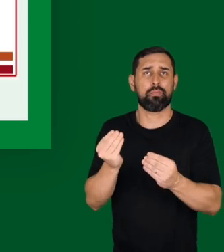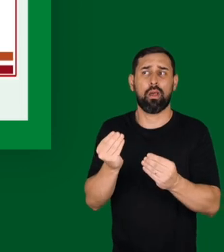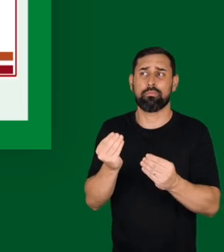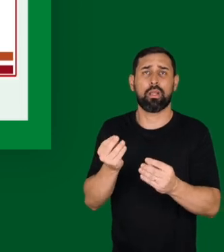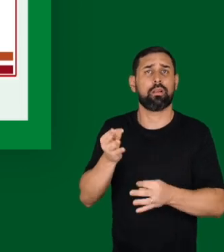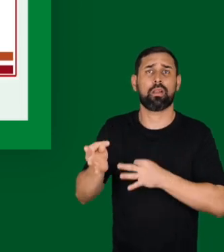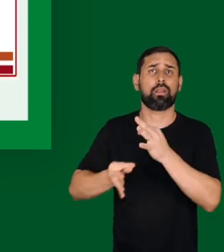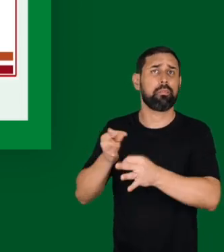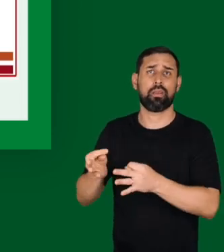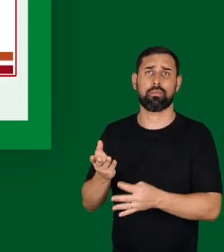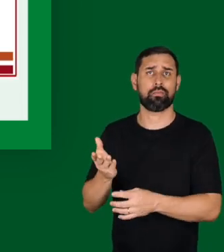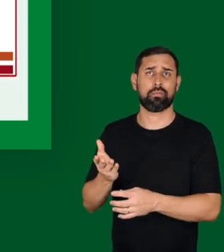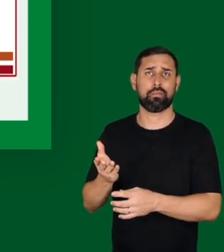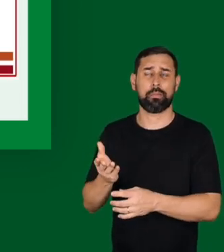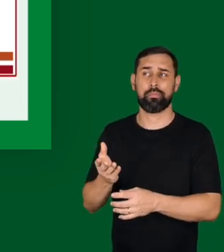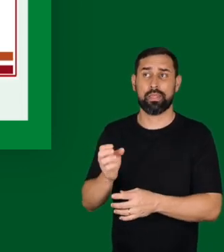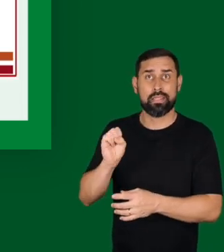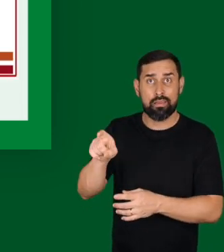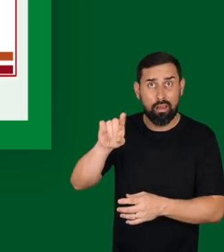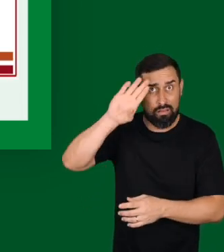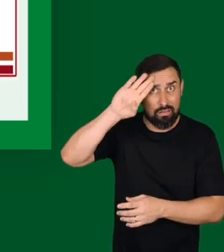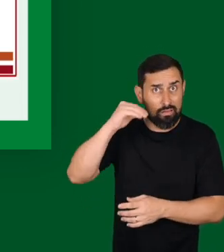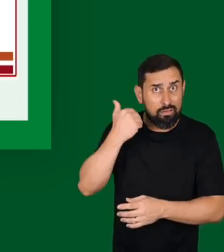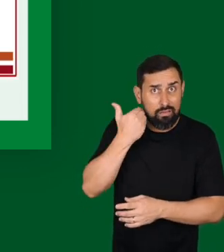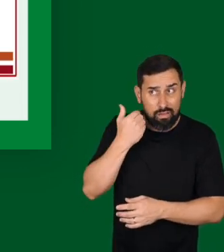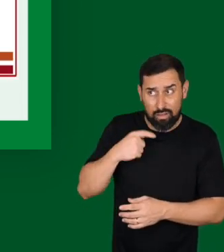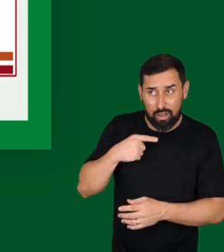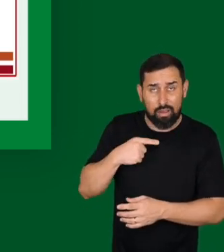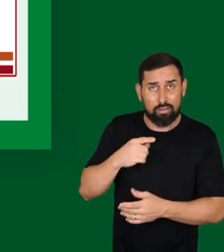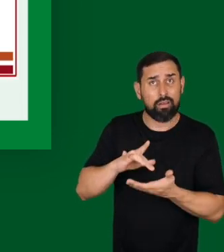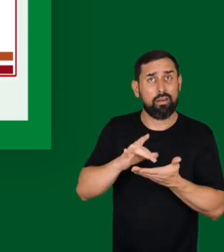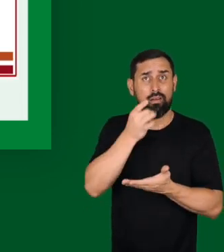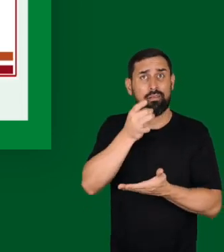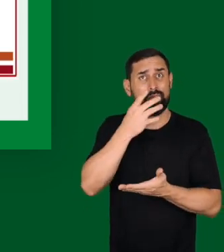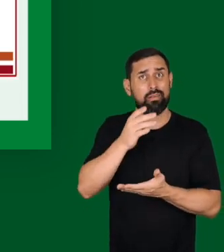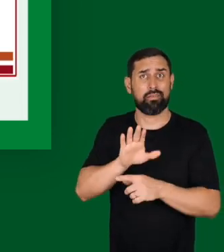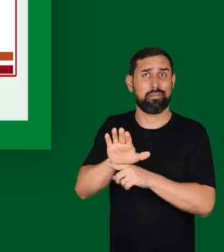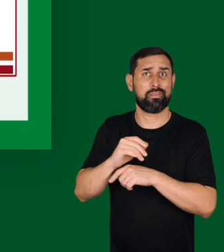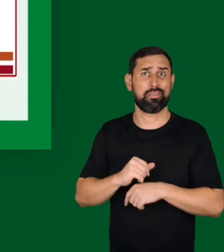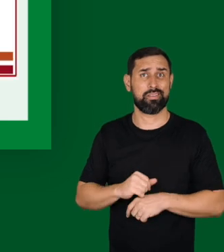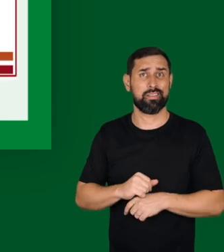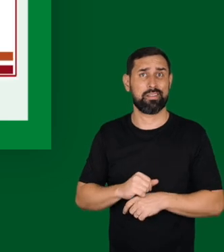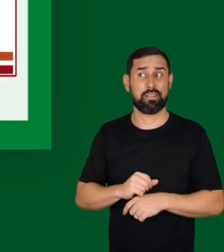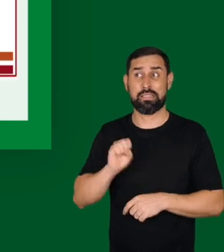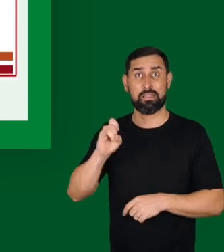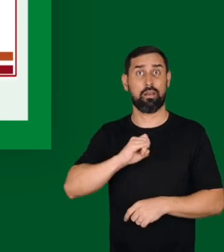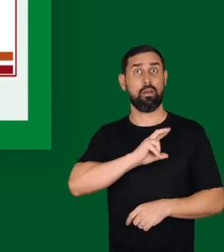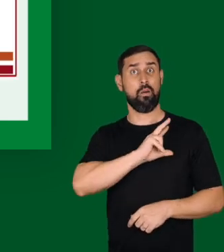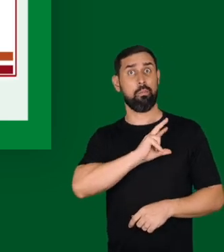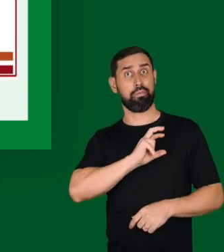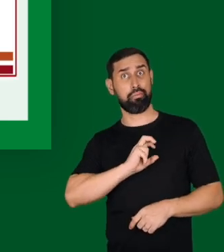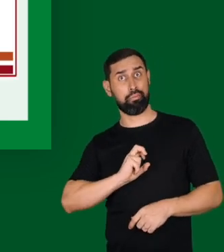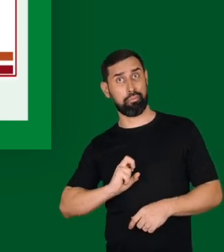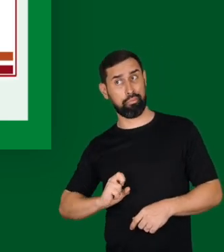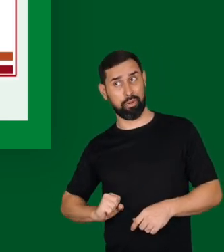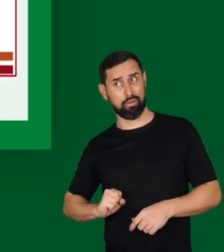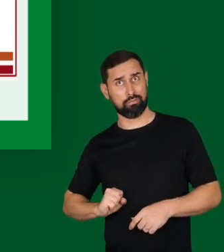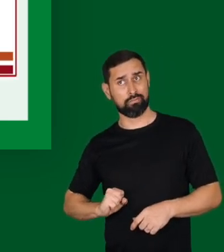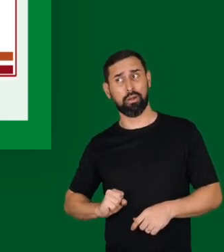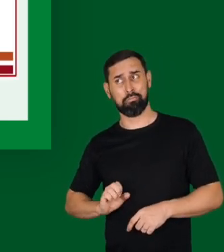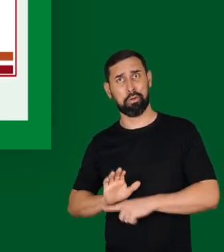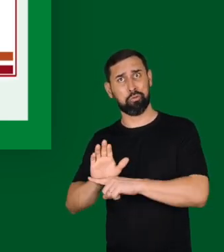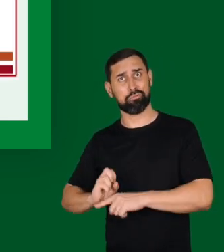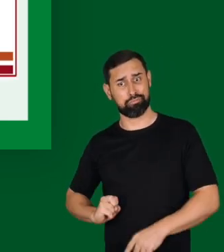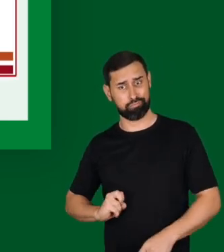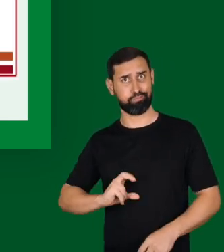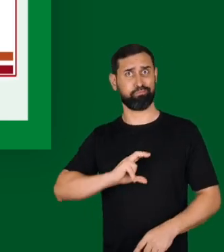situação dessa? A gente vai tratar a causa. Então, se ele precisar ele está com febre, você vai dar antitérmico, vai tratar a causa. Se ele perdeu volume,